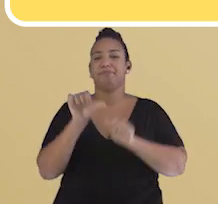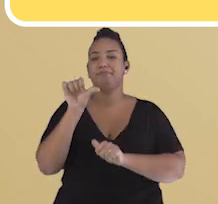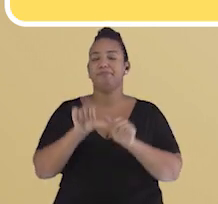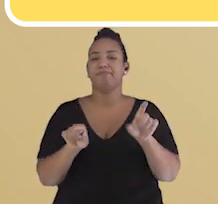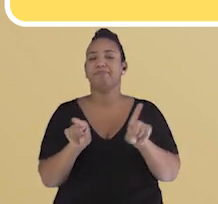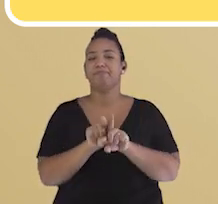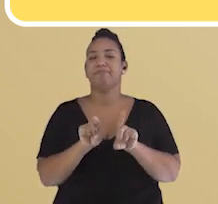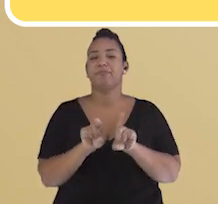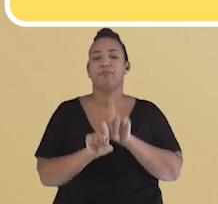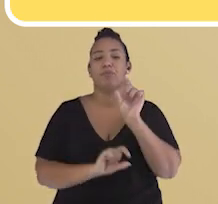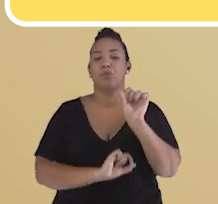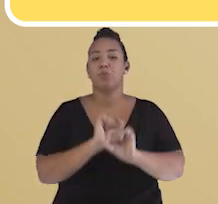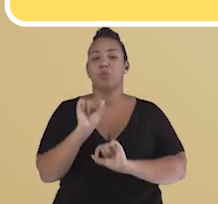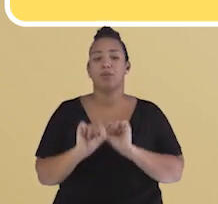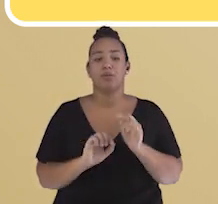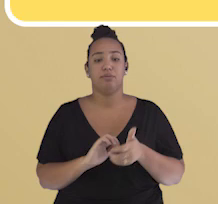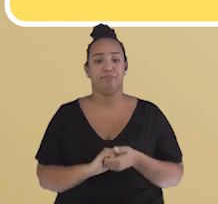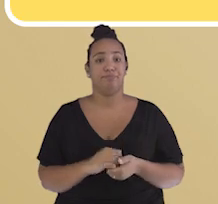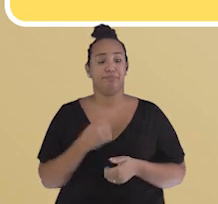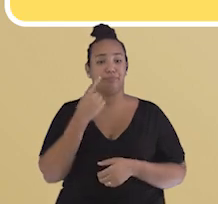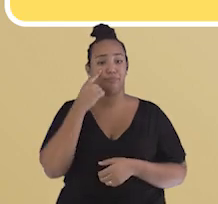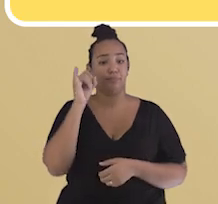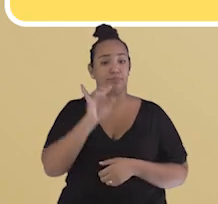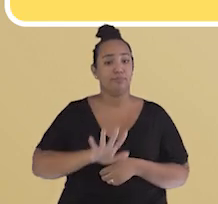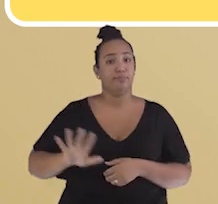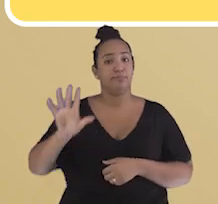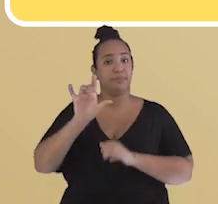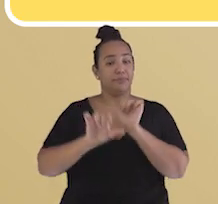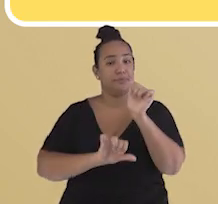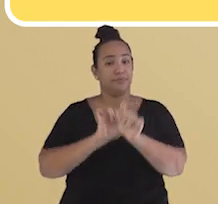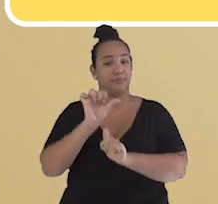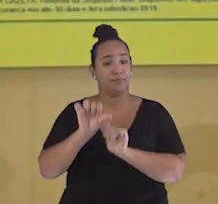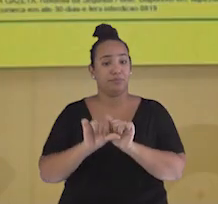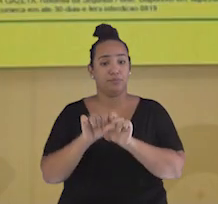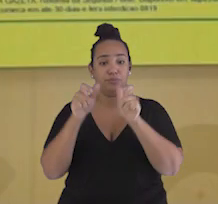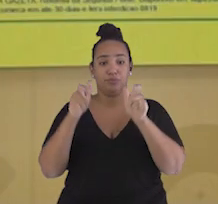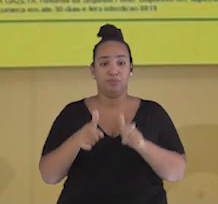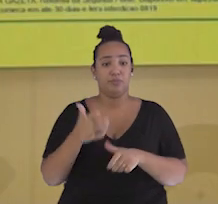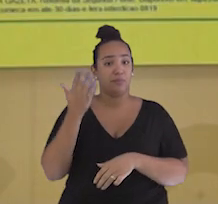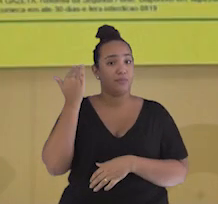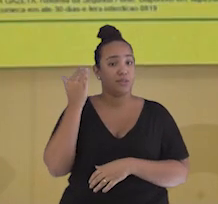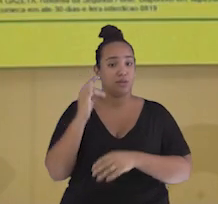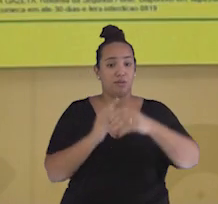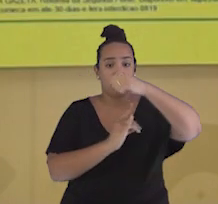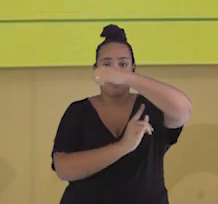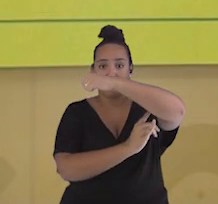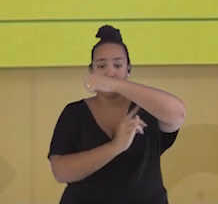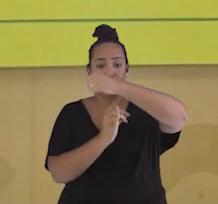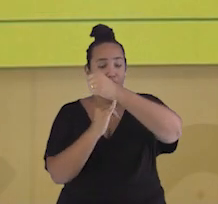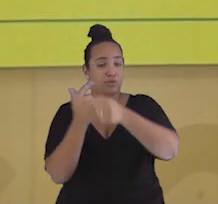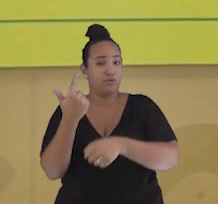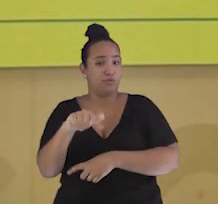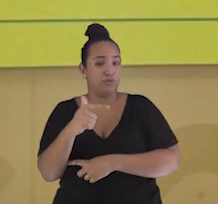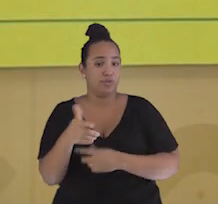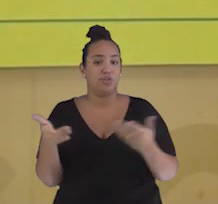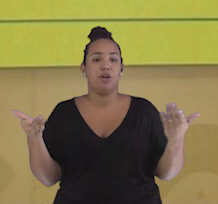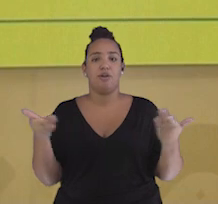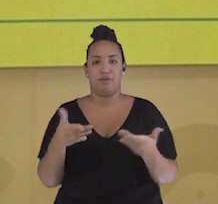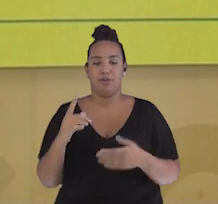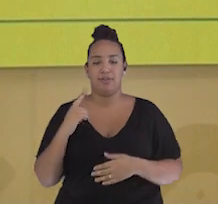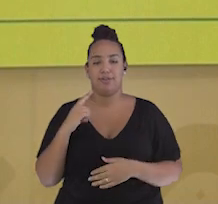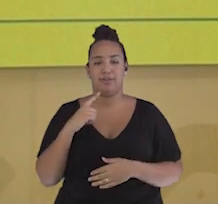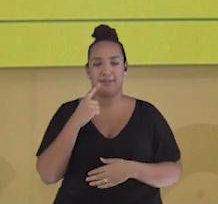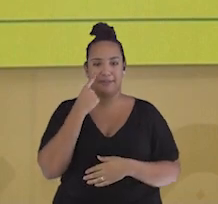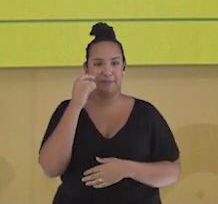precisam se locomover de uma cidade para outra com frequência. Em relação às imagens observadas